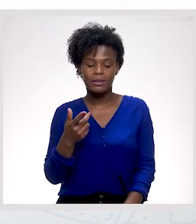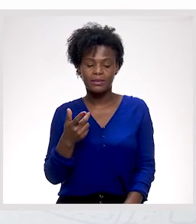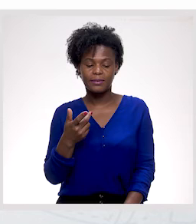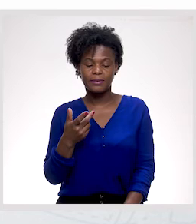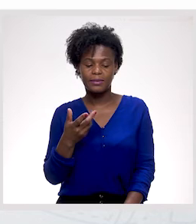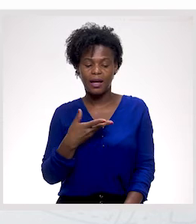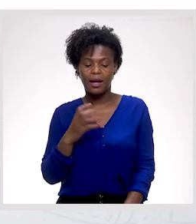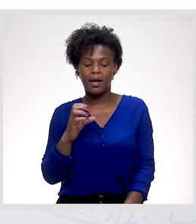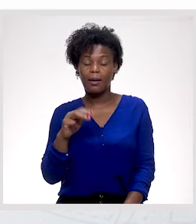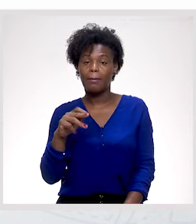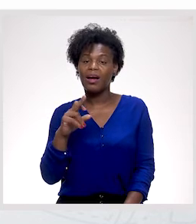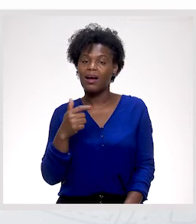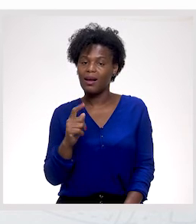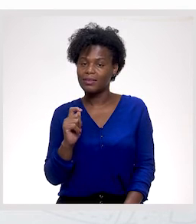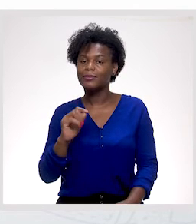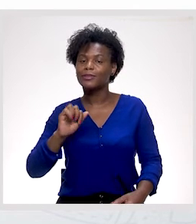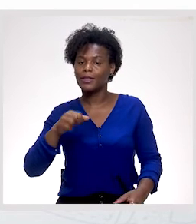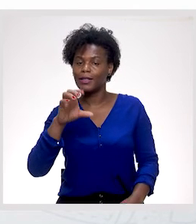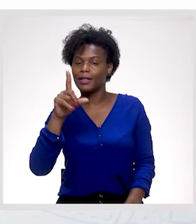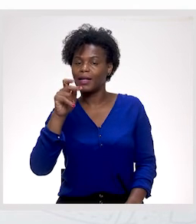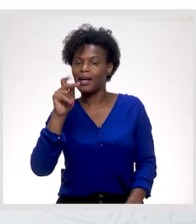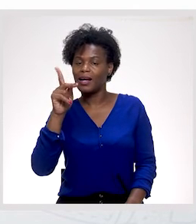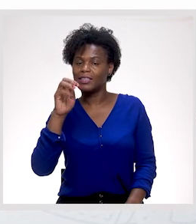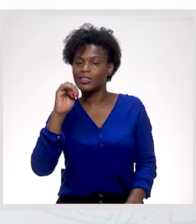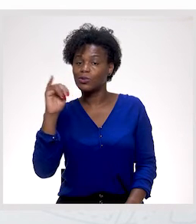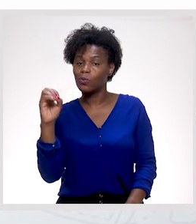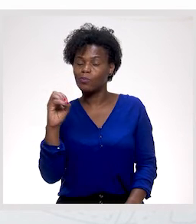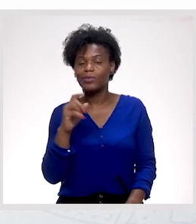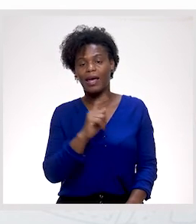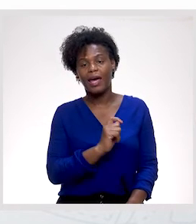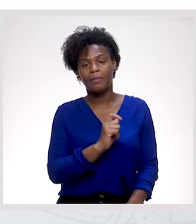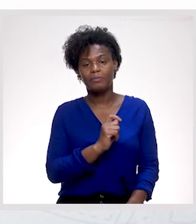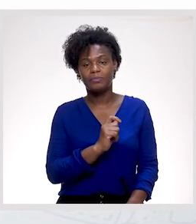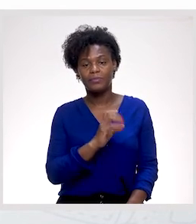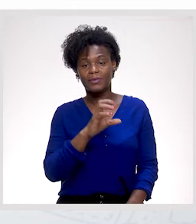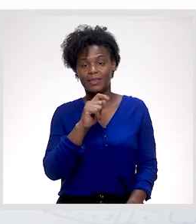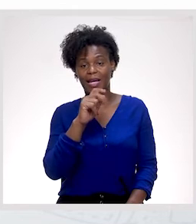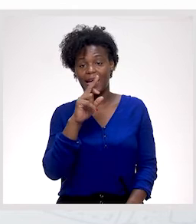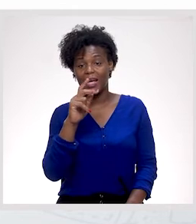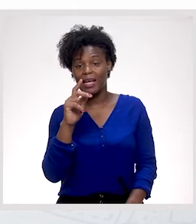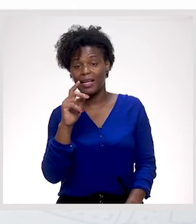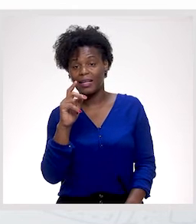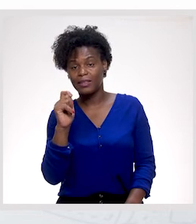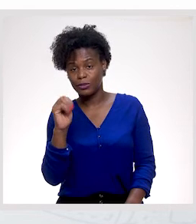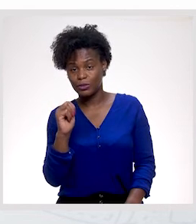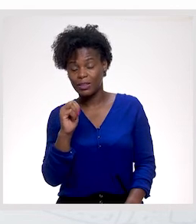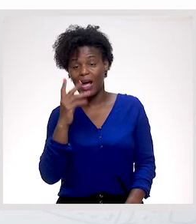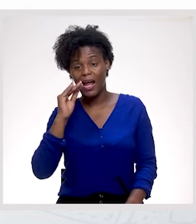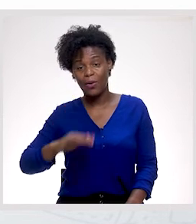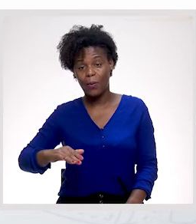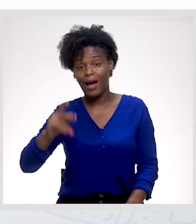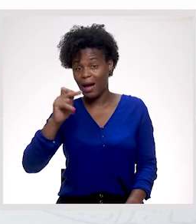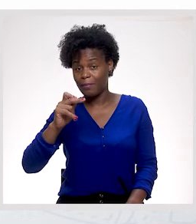C, é um planeta clássico. A linha E é Ceres, que é um planeta anão. A linha